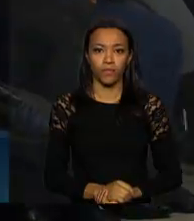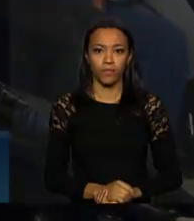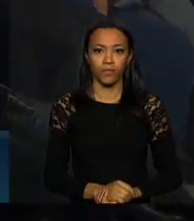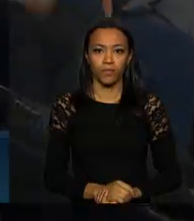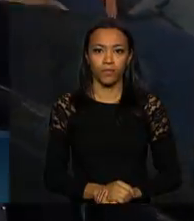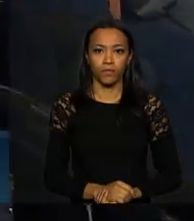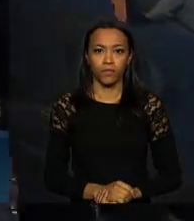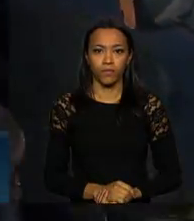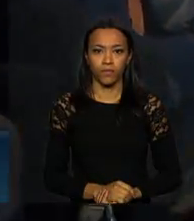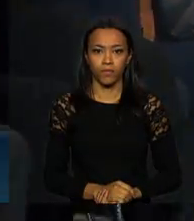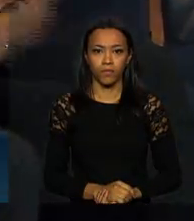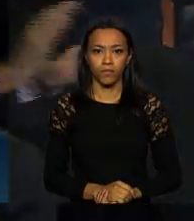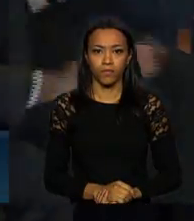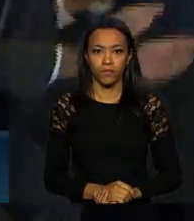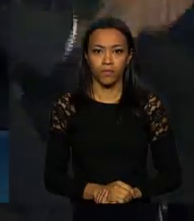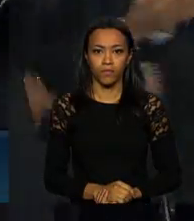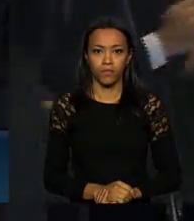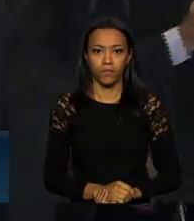obrigada